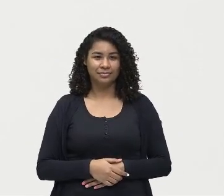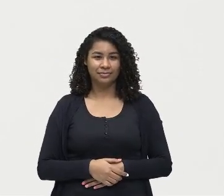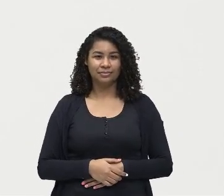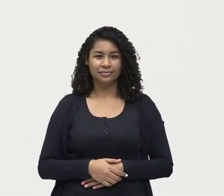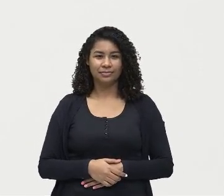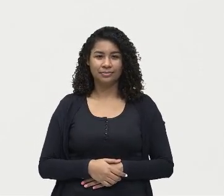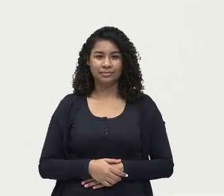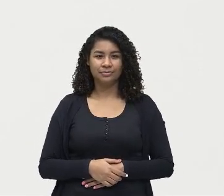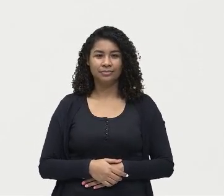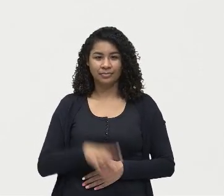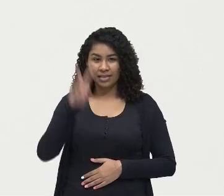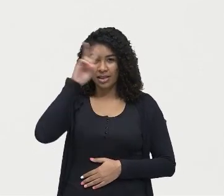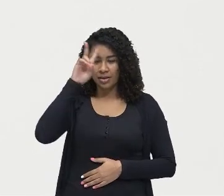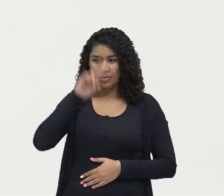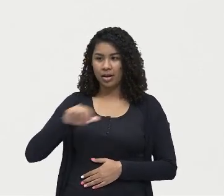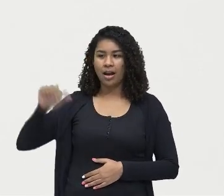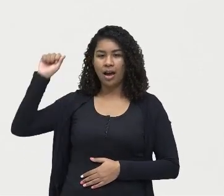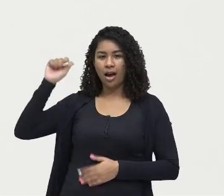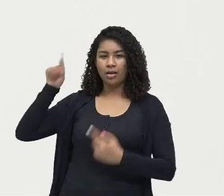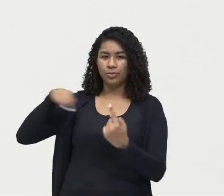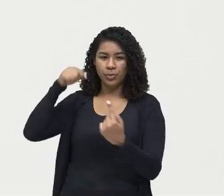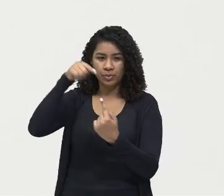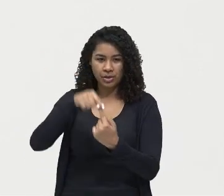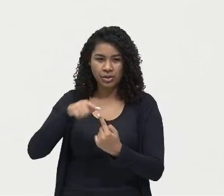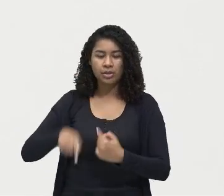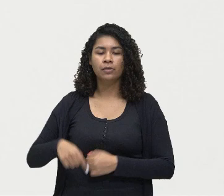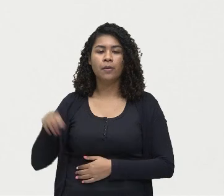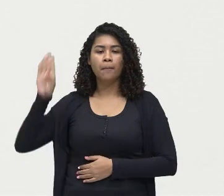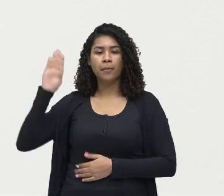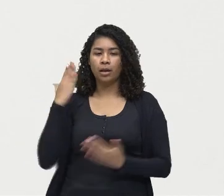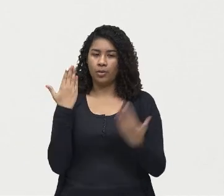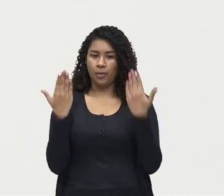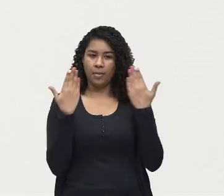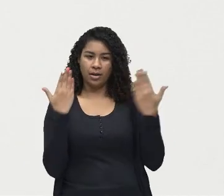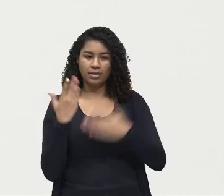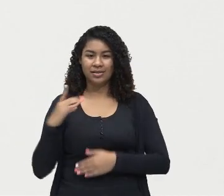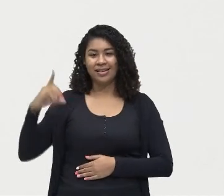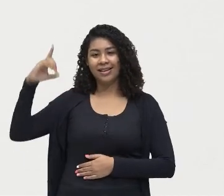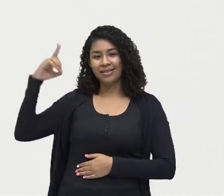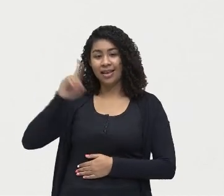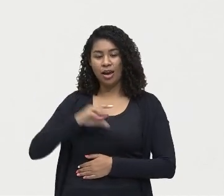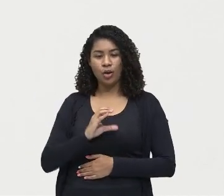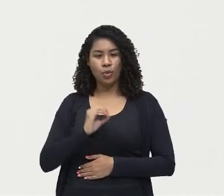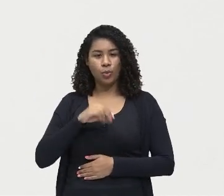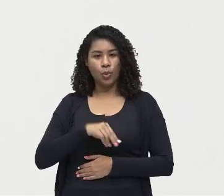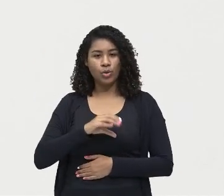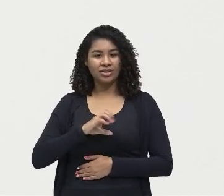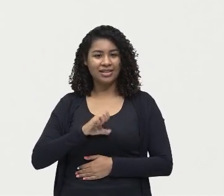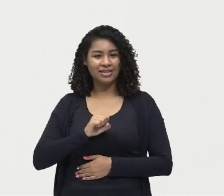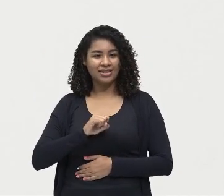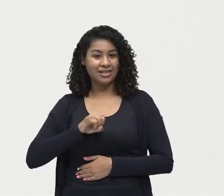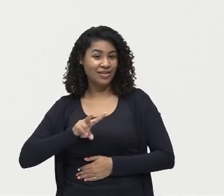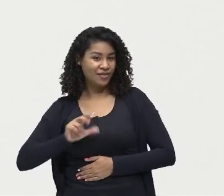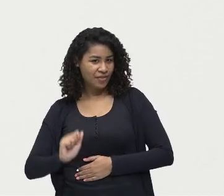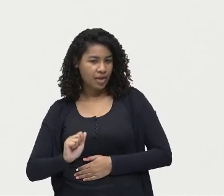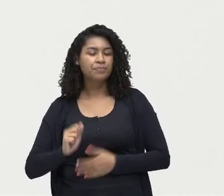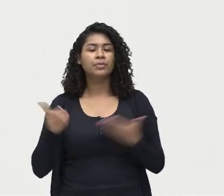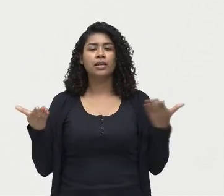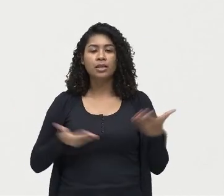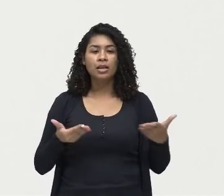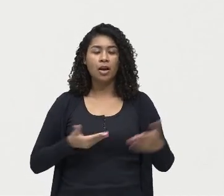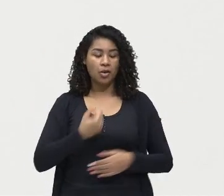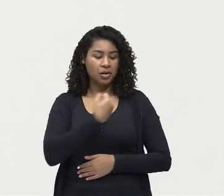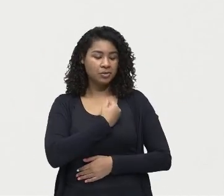Letra A, finalidade. Letra B, comparação. D de docinho é uma concessiva e é a concessiva que